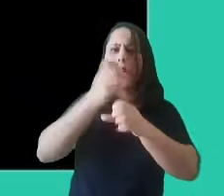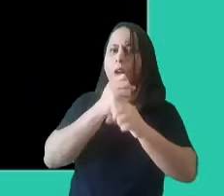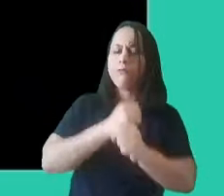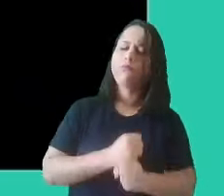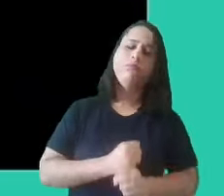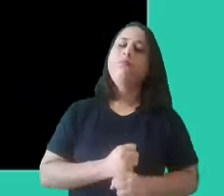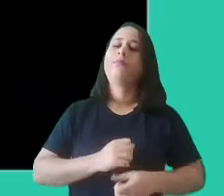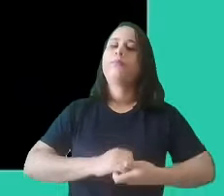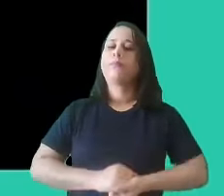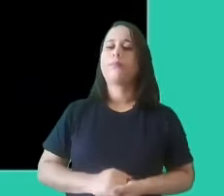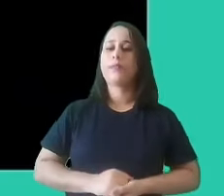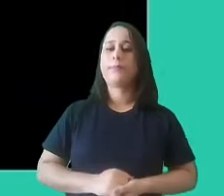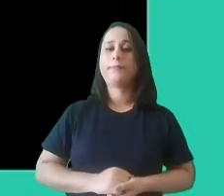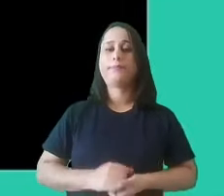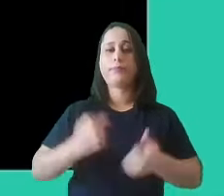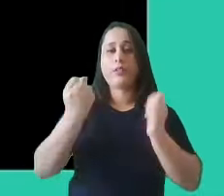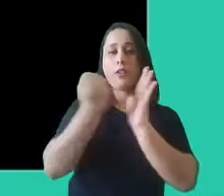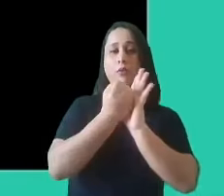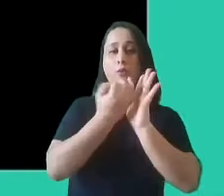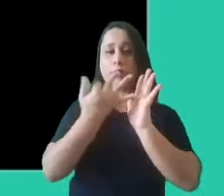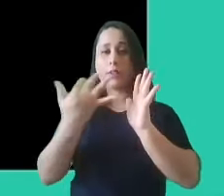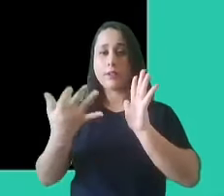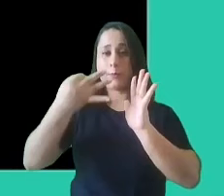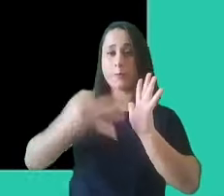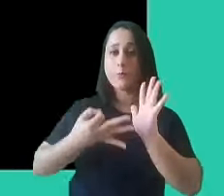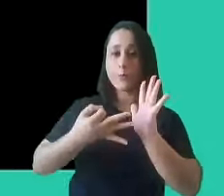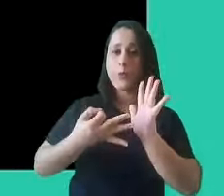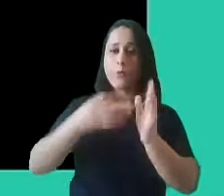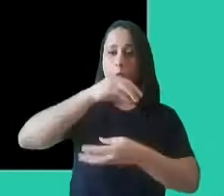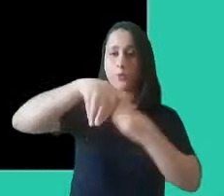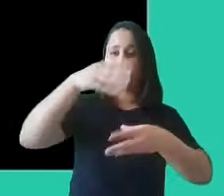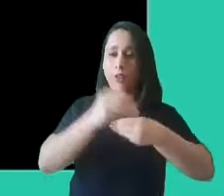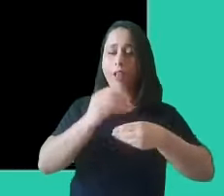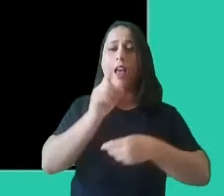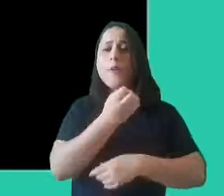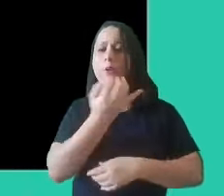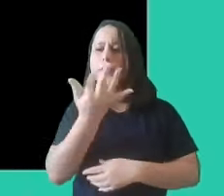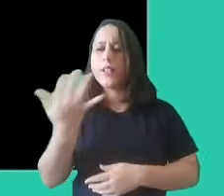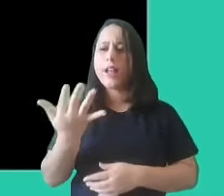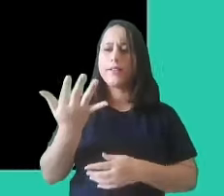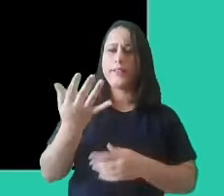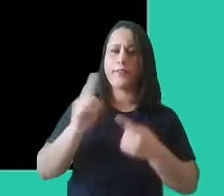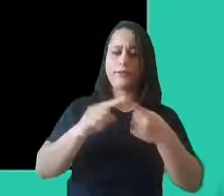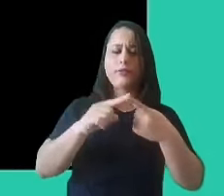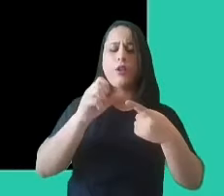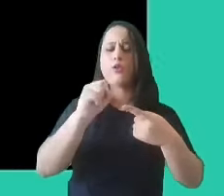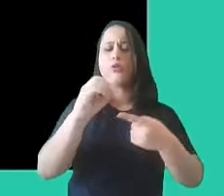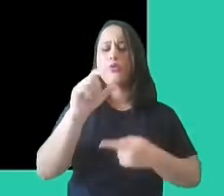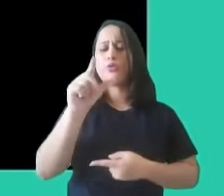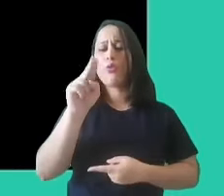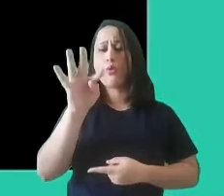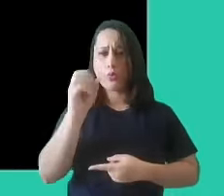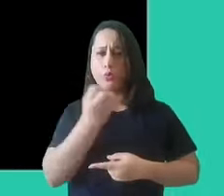cálculo da concentração em gramas por litro de uma solução de nitrato de sódio, que contém 30 gramas de sal